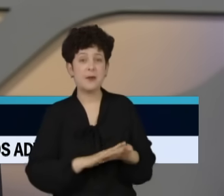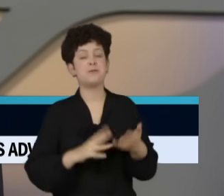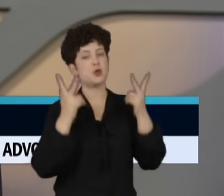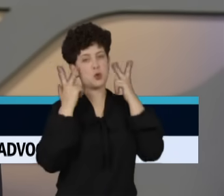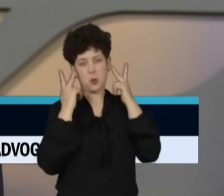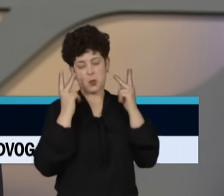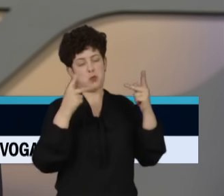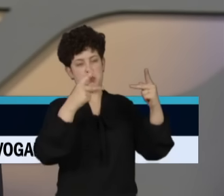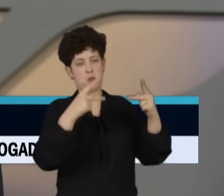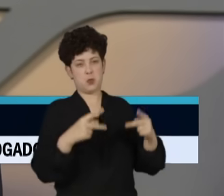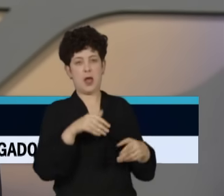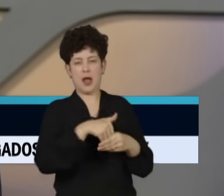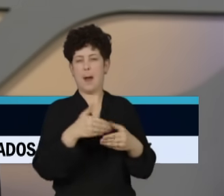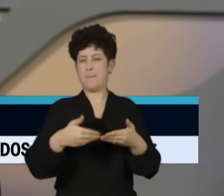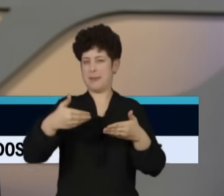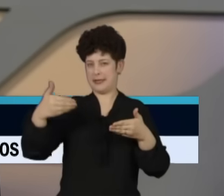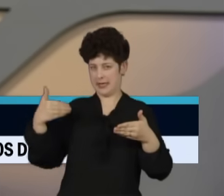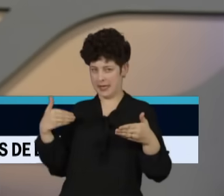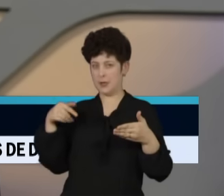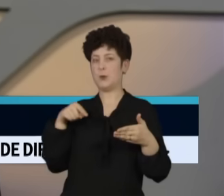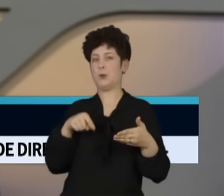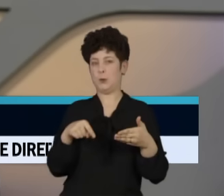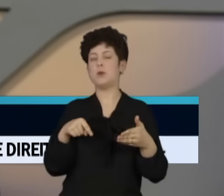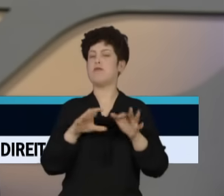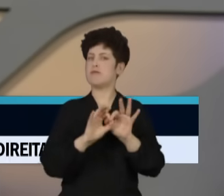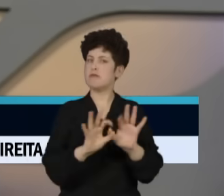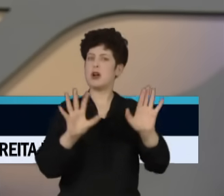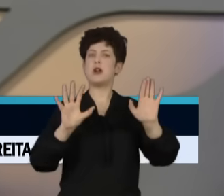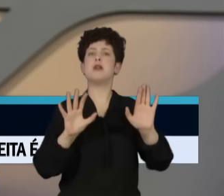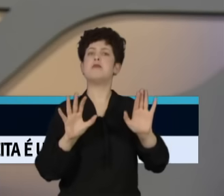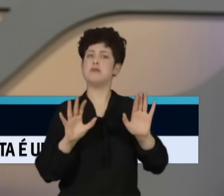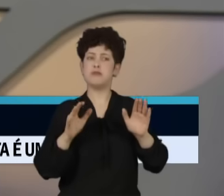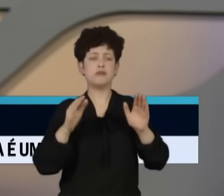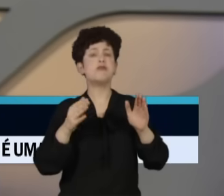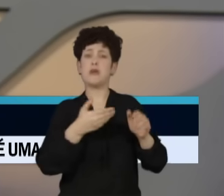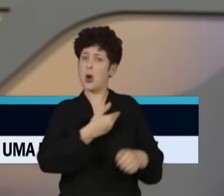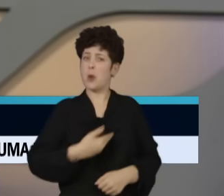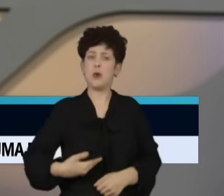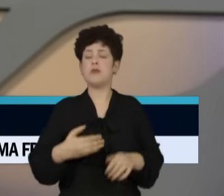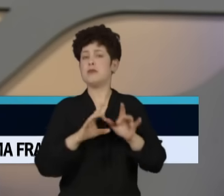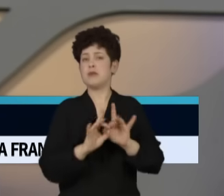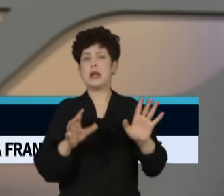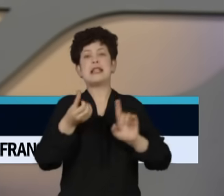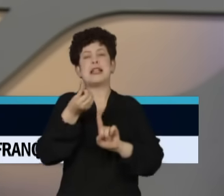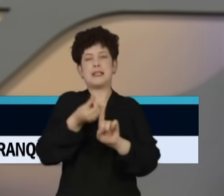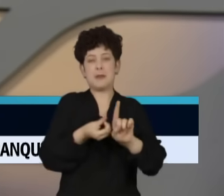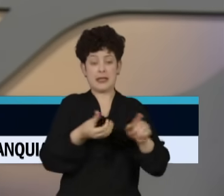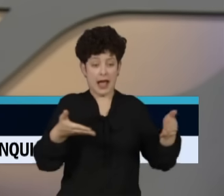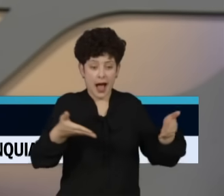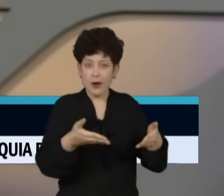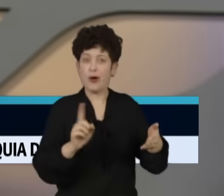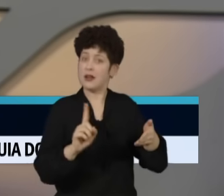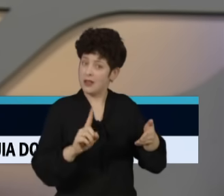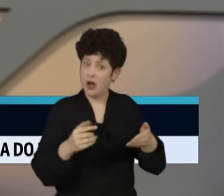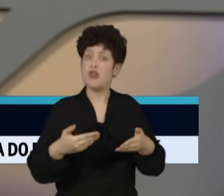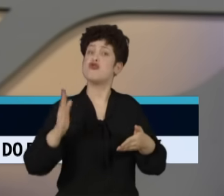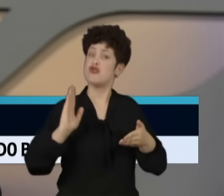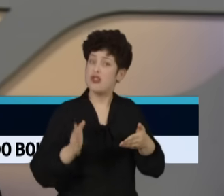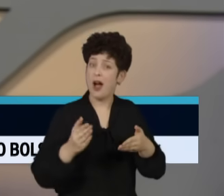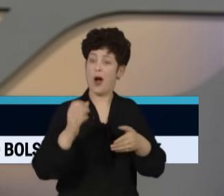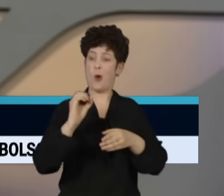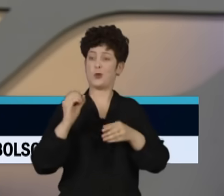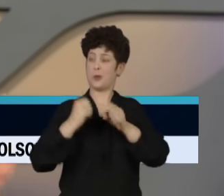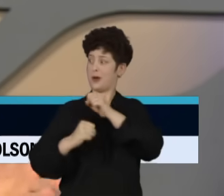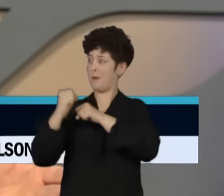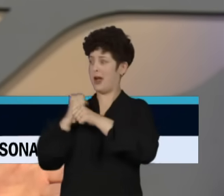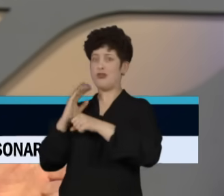código fonte em eleições passadas ficava à disposição do público apenas por 6 meses. Dessa vez tá desde outubro e